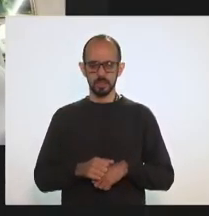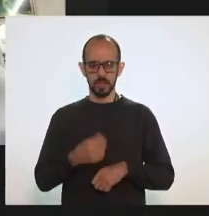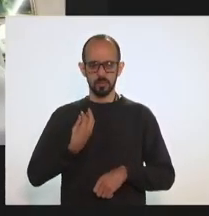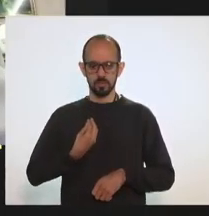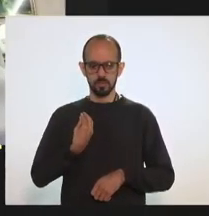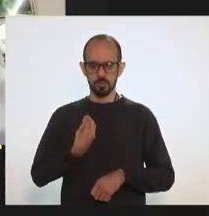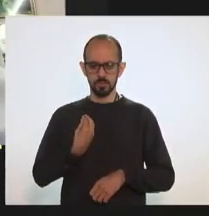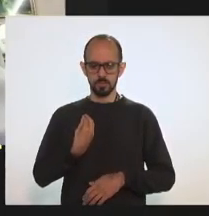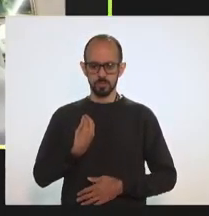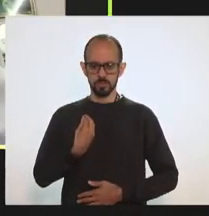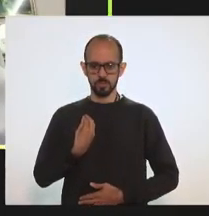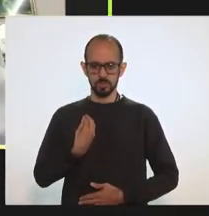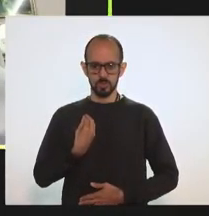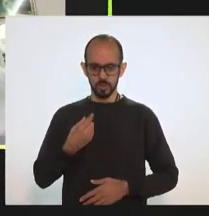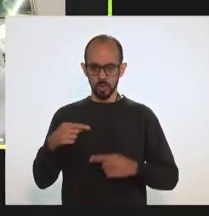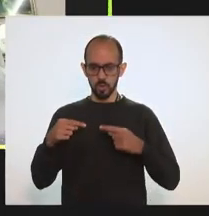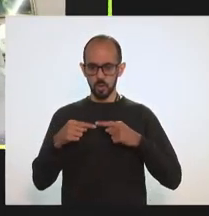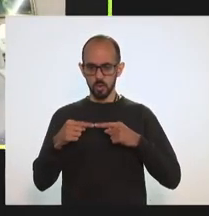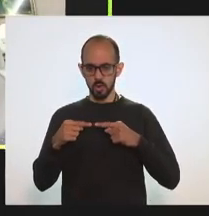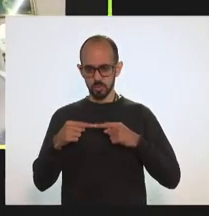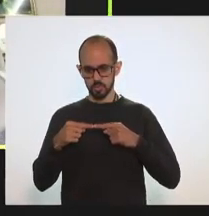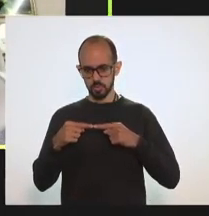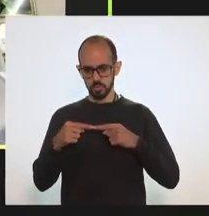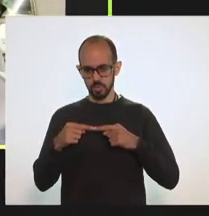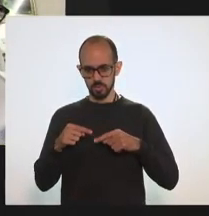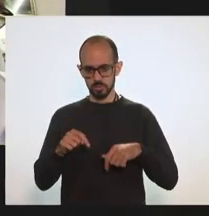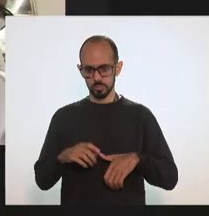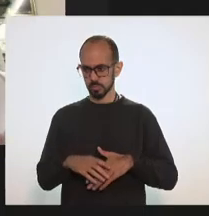acordo. Deputado Max?